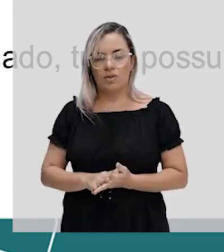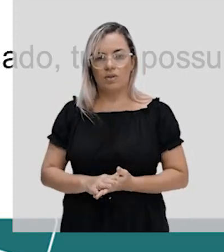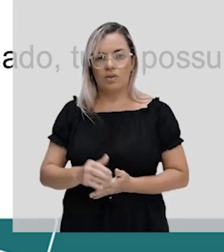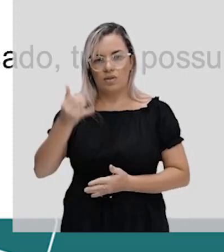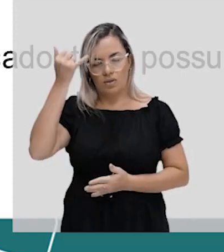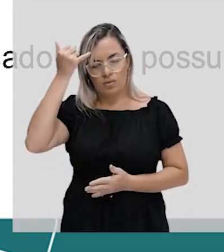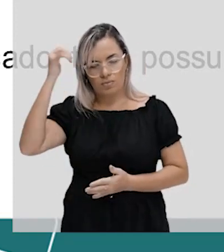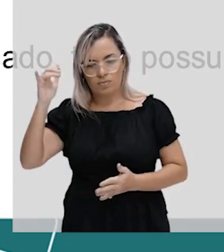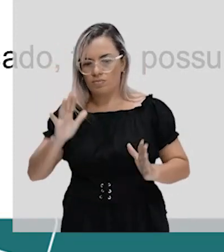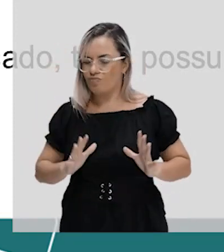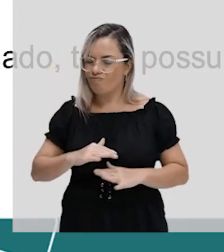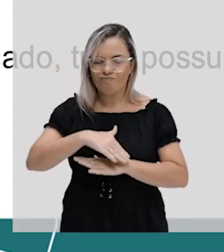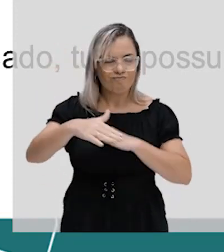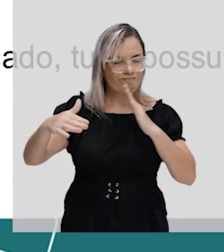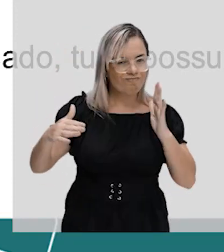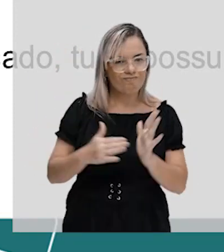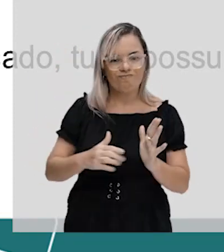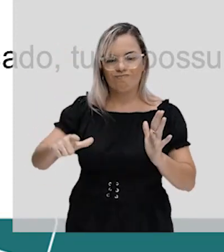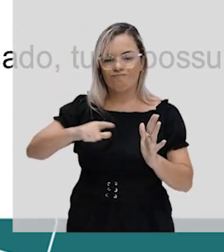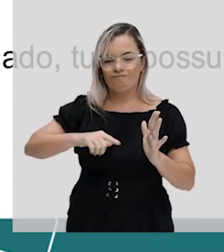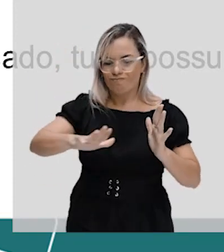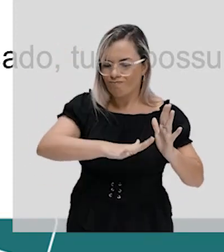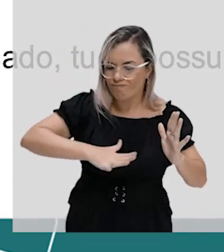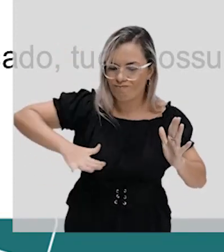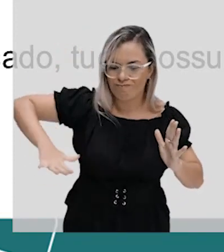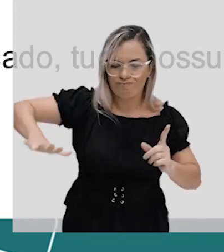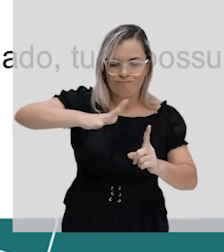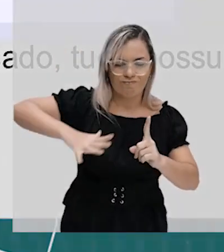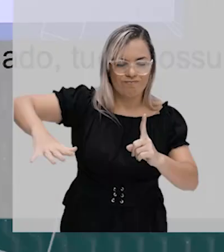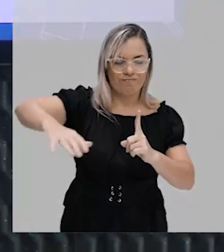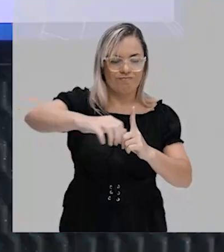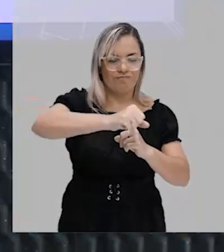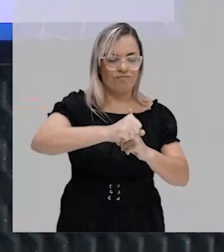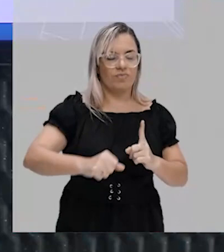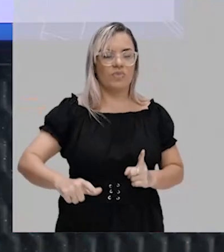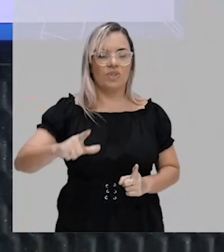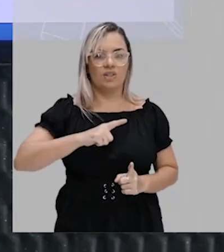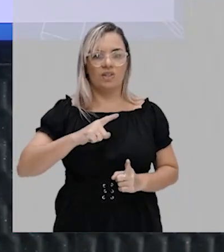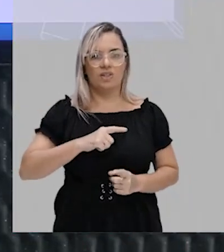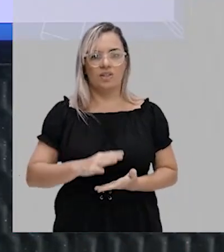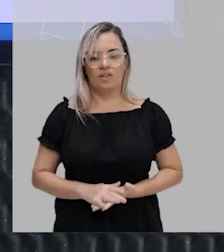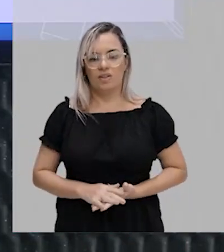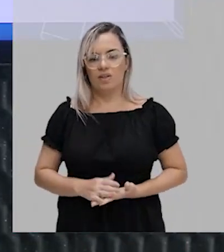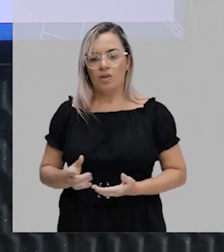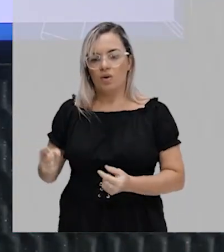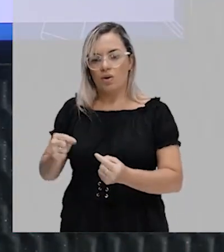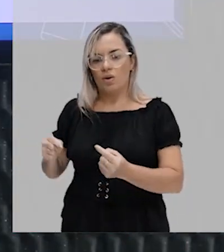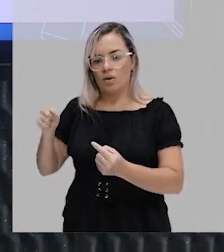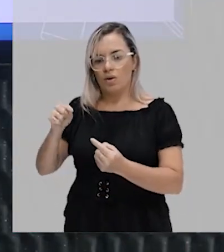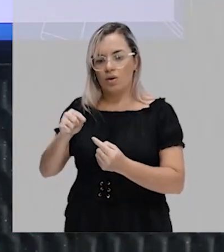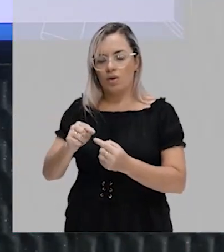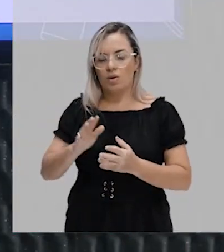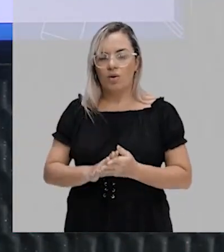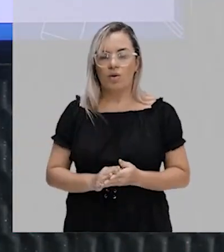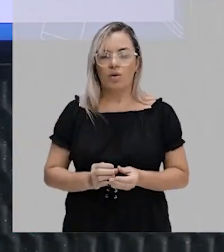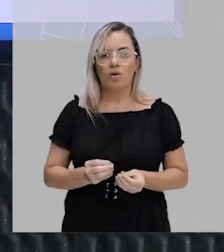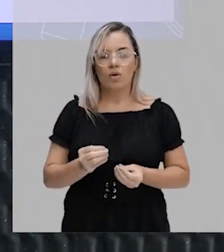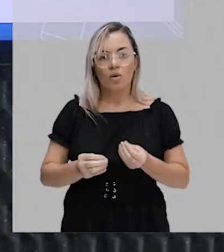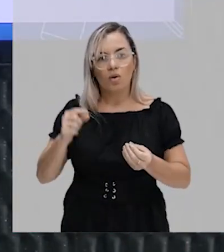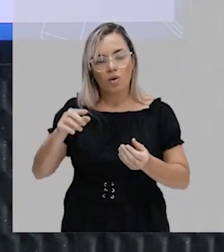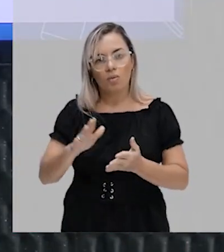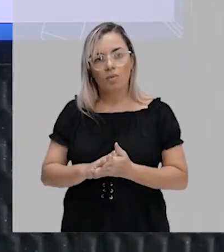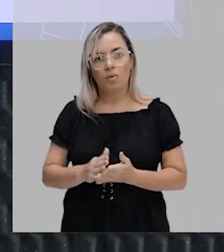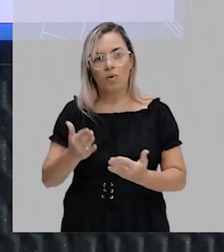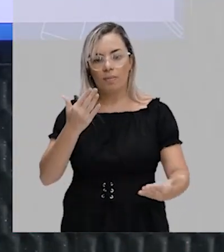ideia. Tudo que existe na sociedade tem uma função. Assim como cada um dos órgãos do